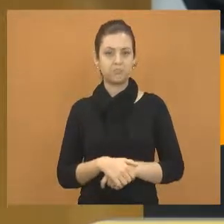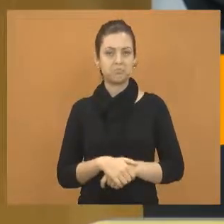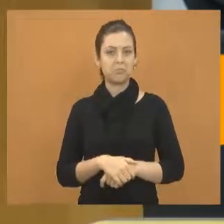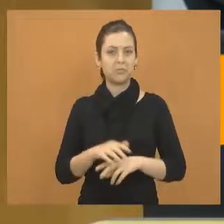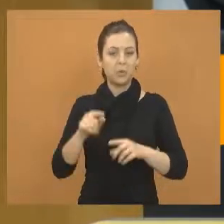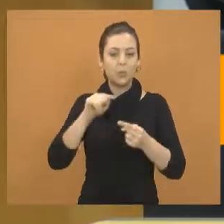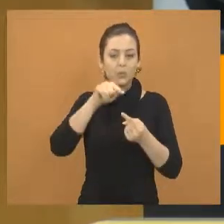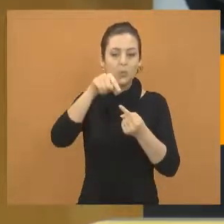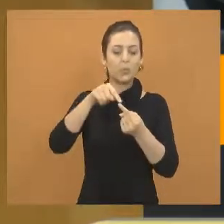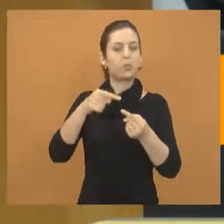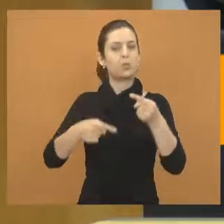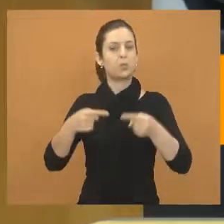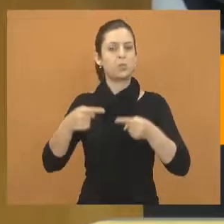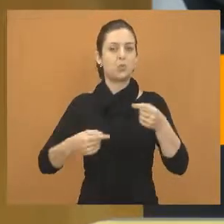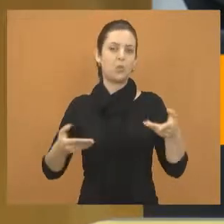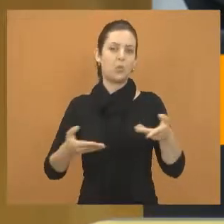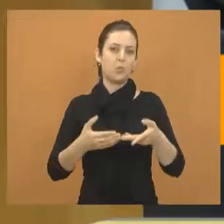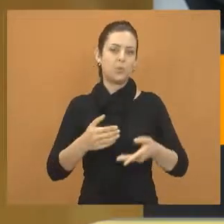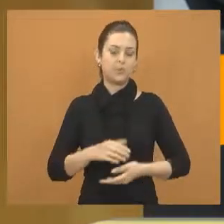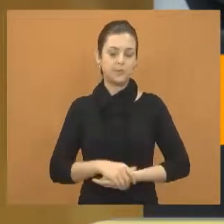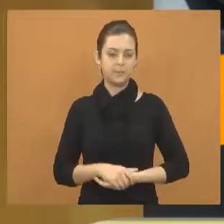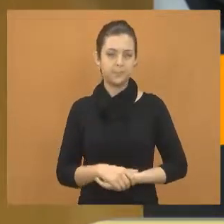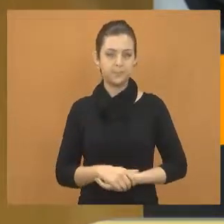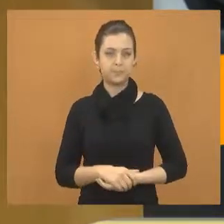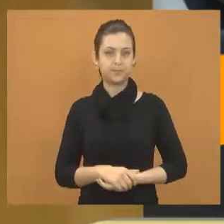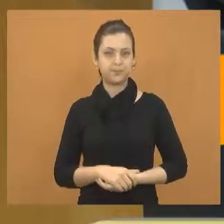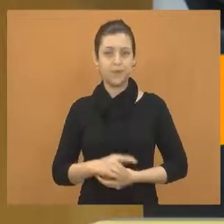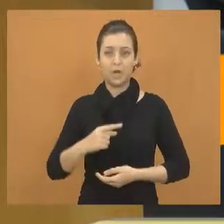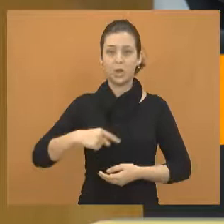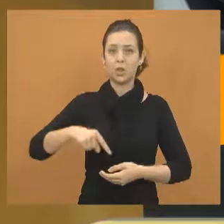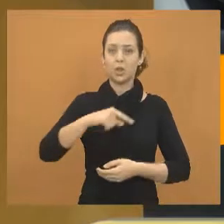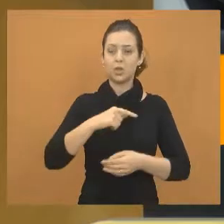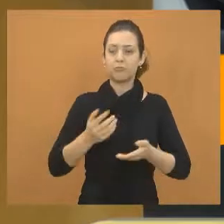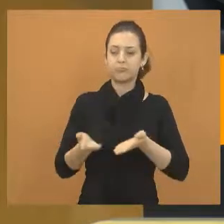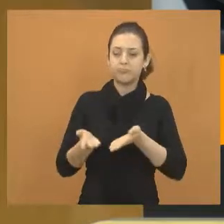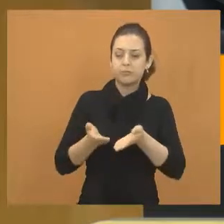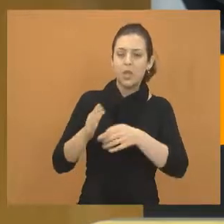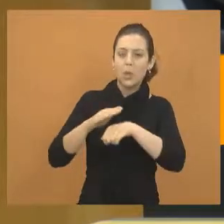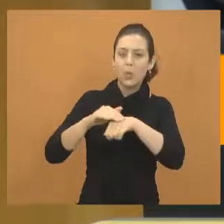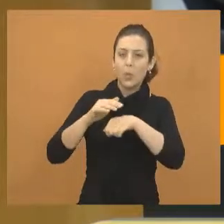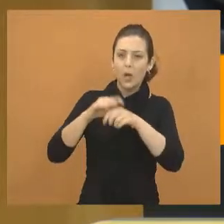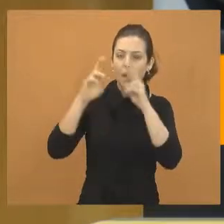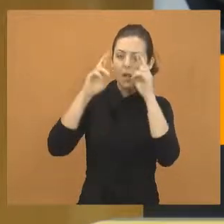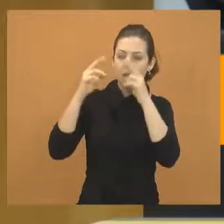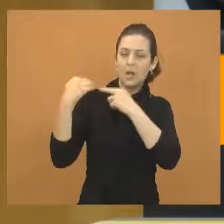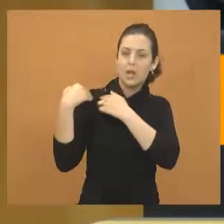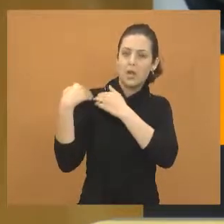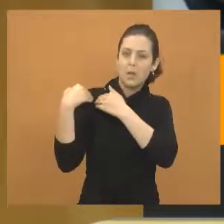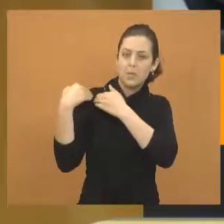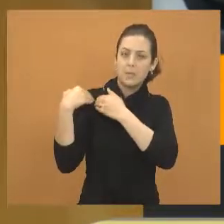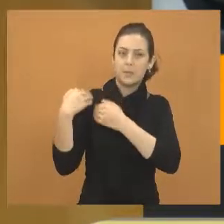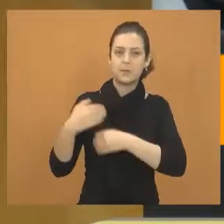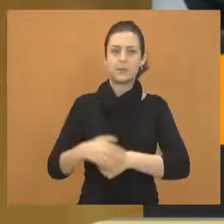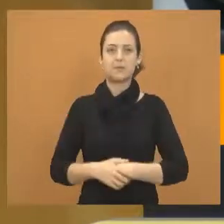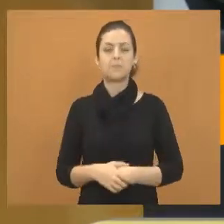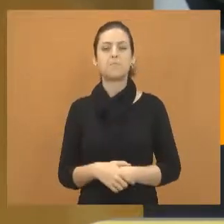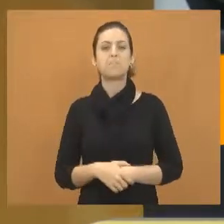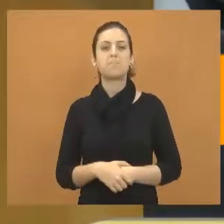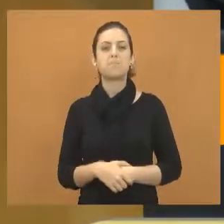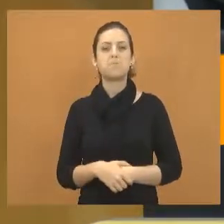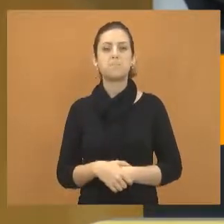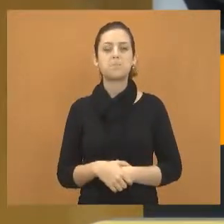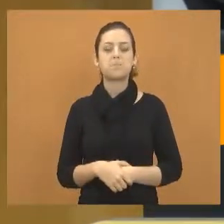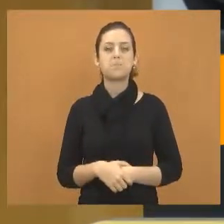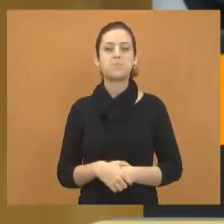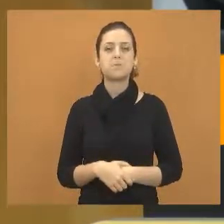motivo da discussão que existe nessa cidade, e a gente tem que tratar com carinho, com responsabilidade. Eu